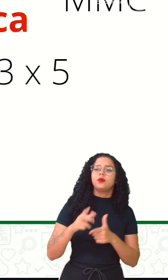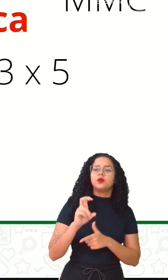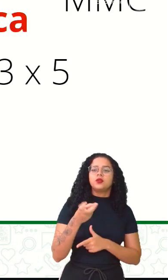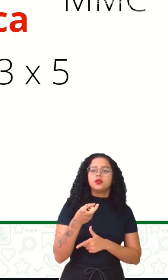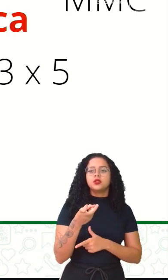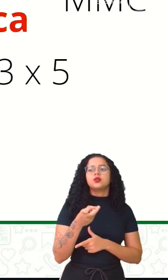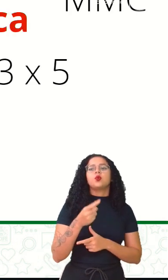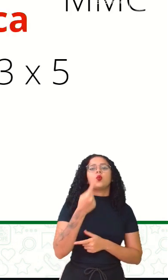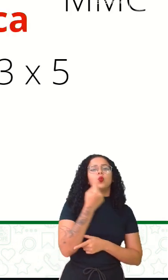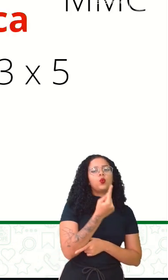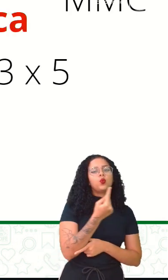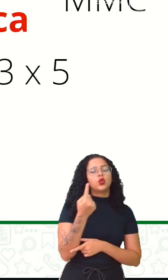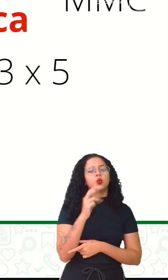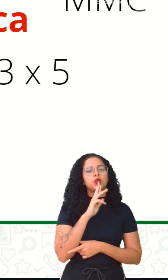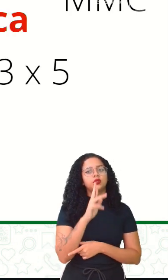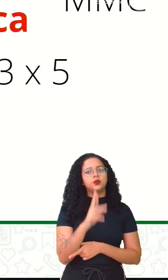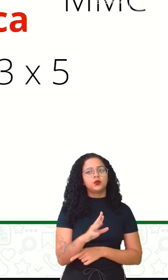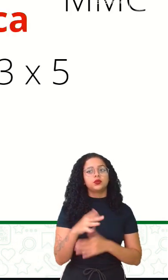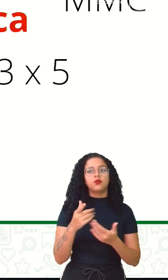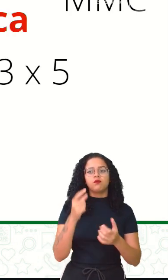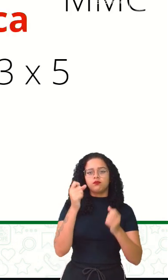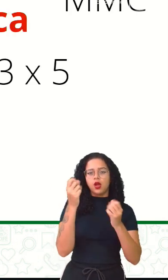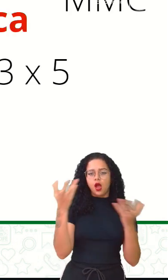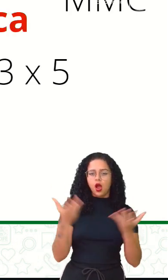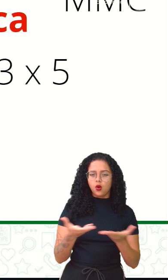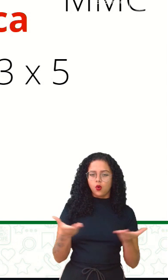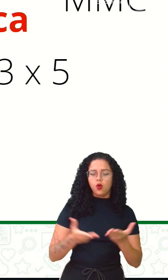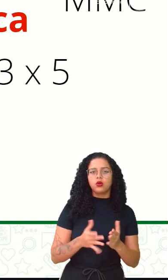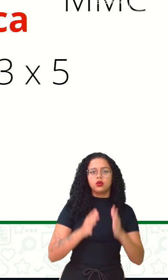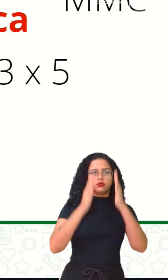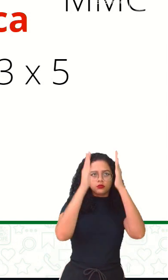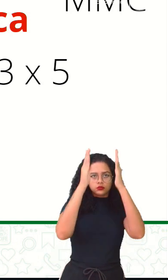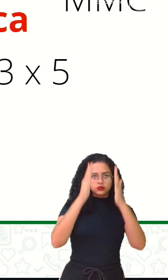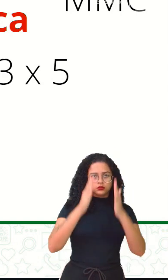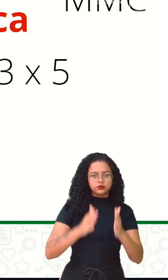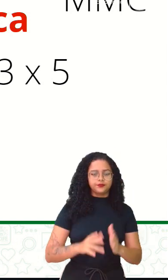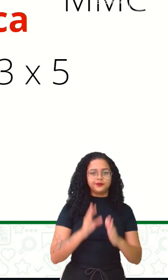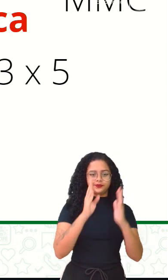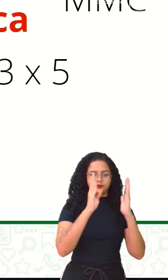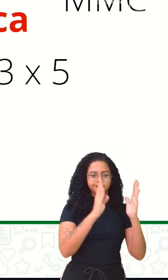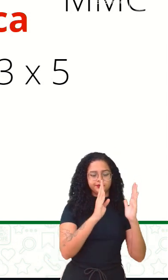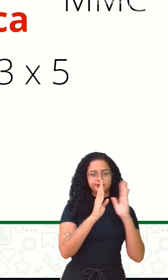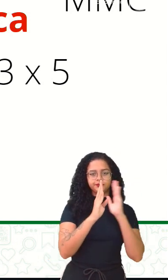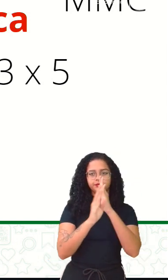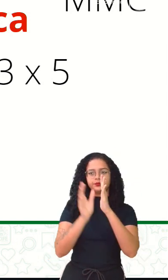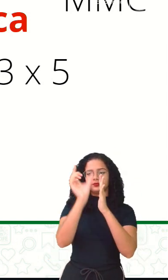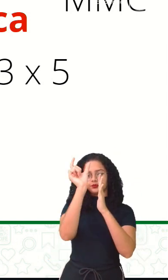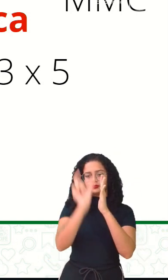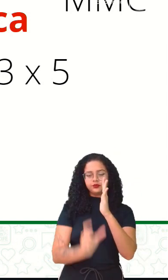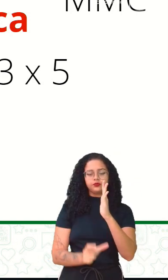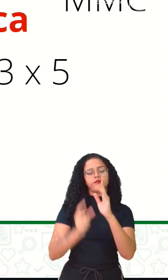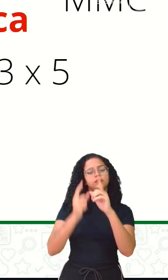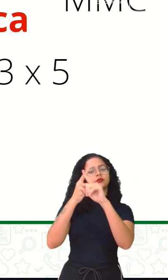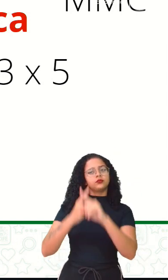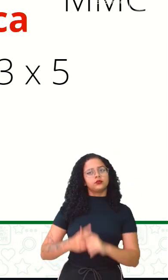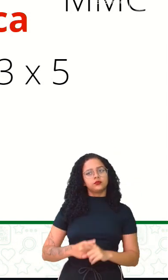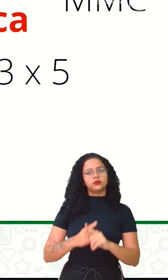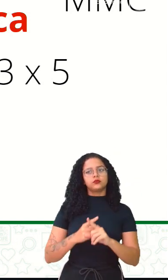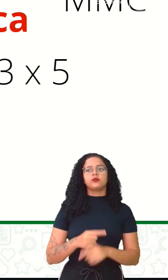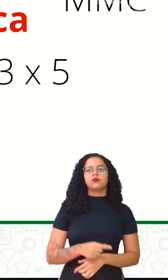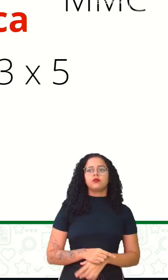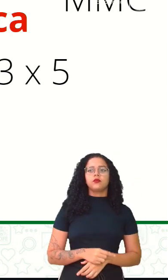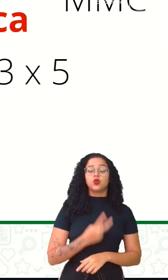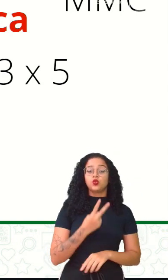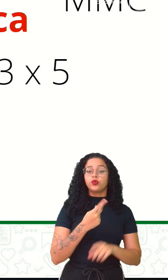acontece? Dá 1 e 1. E aí você multiplica os valores 2 vezes 2 vezes 2 vezes